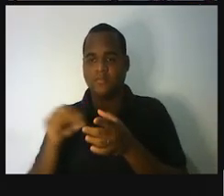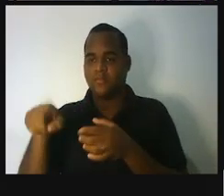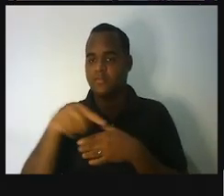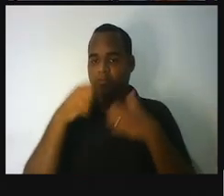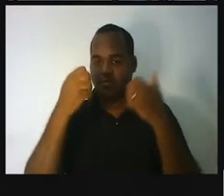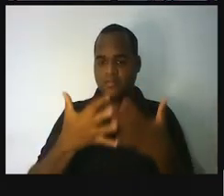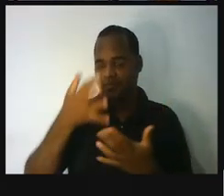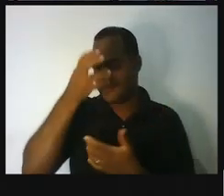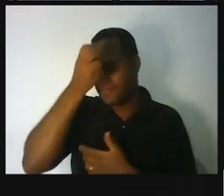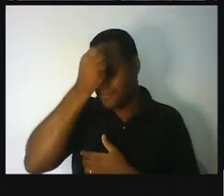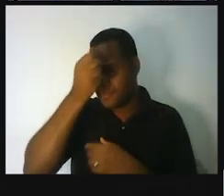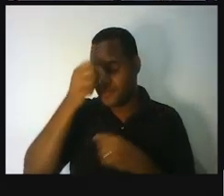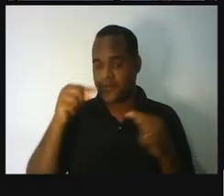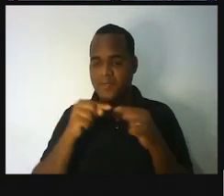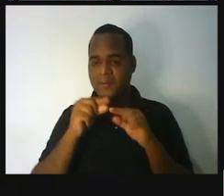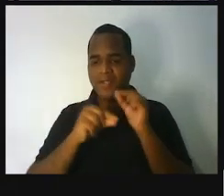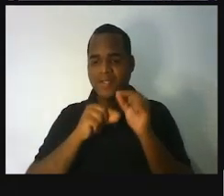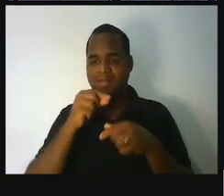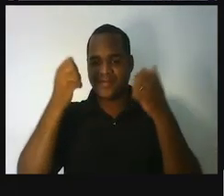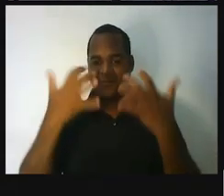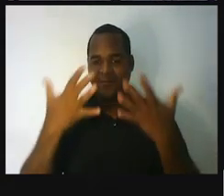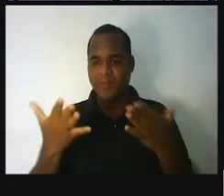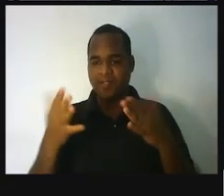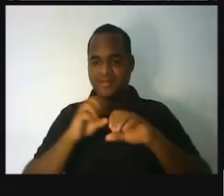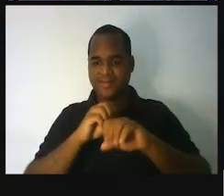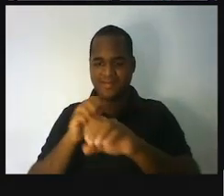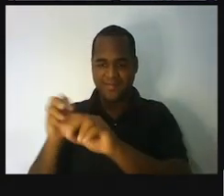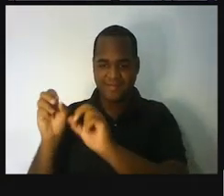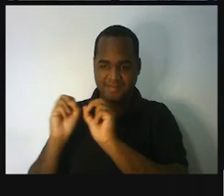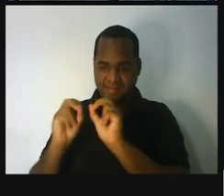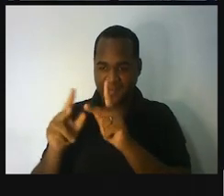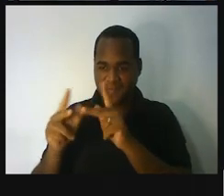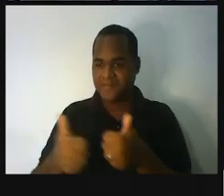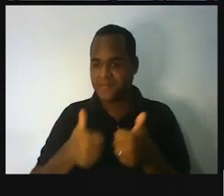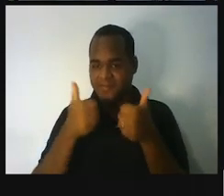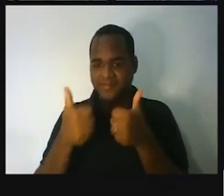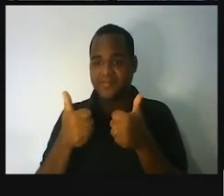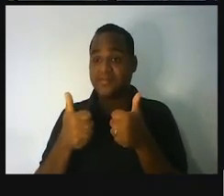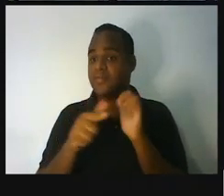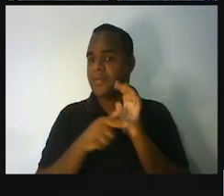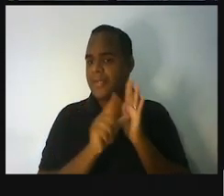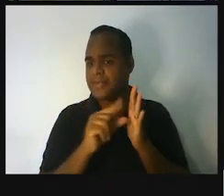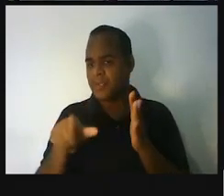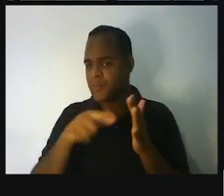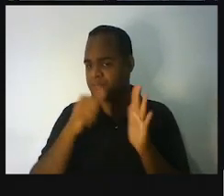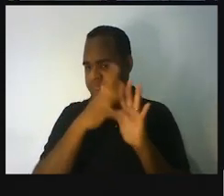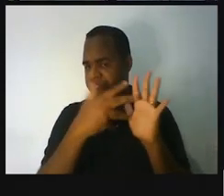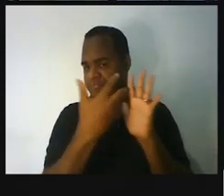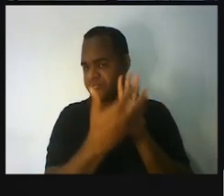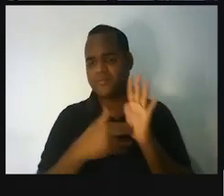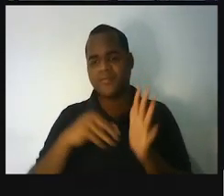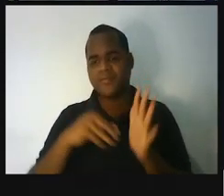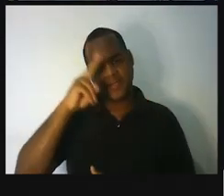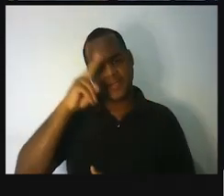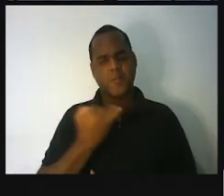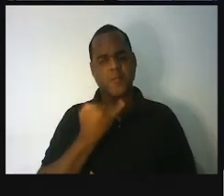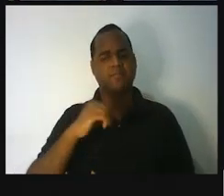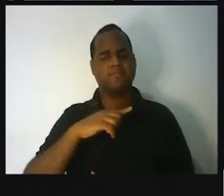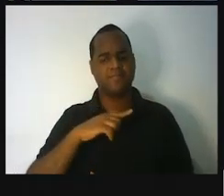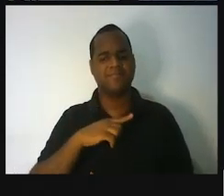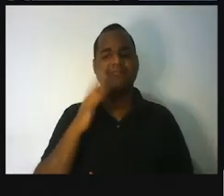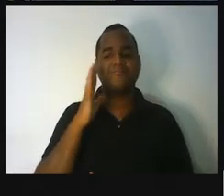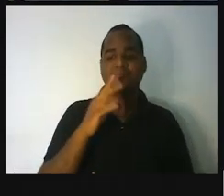aprender hoje, né? Nessa aula aqui. Tranquilo? Mas antes de eu mostrar a tabela, eu preciso lembrar que o legal